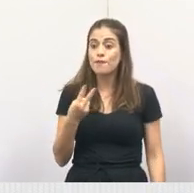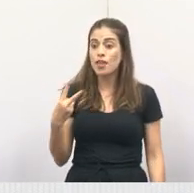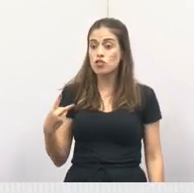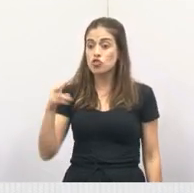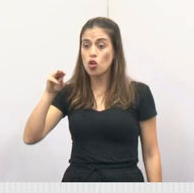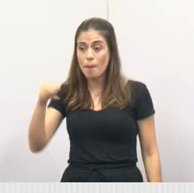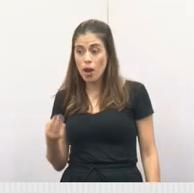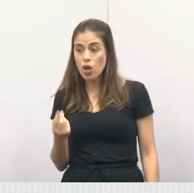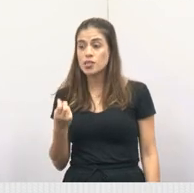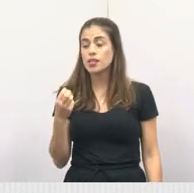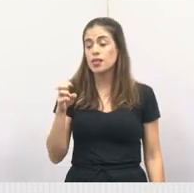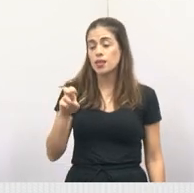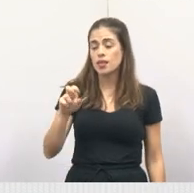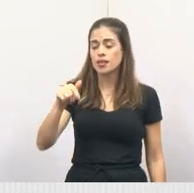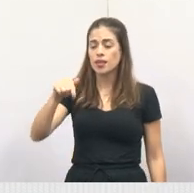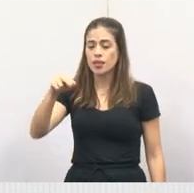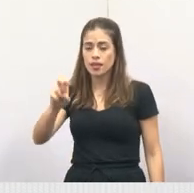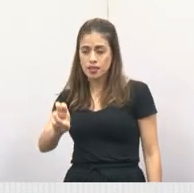575